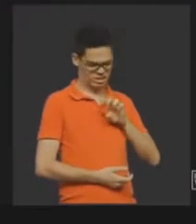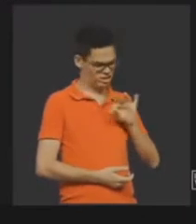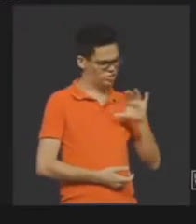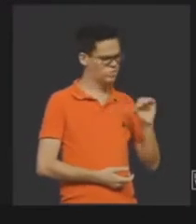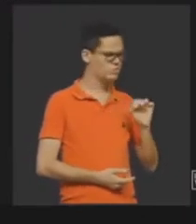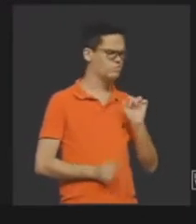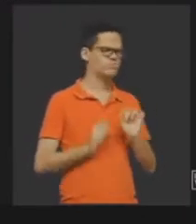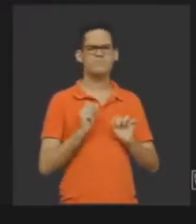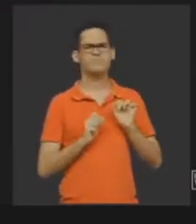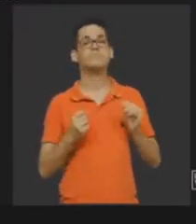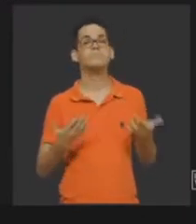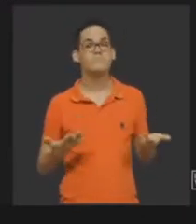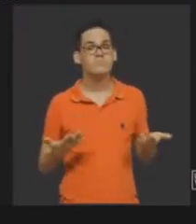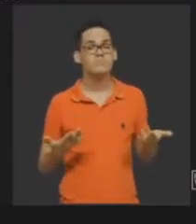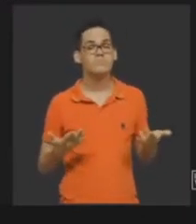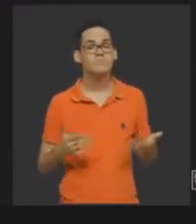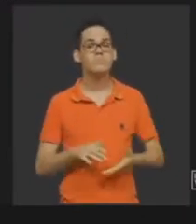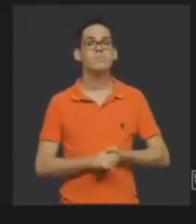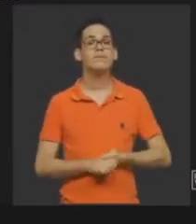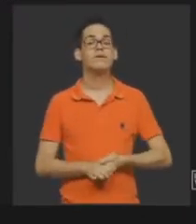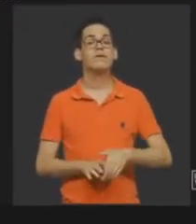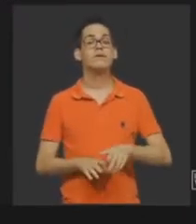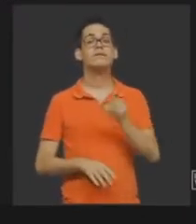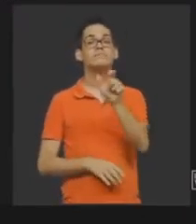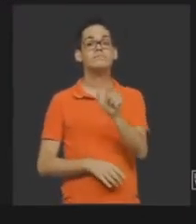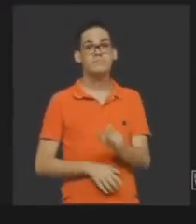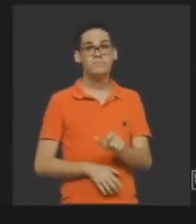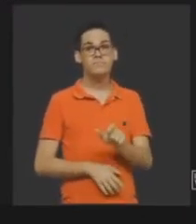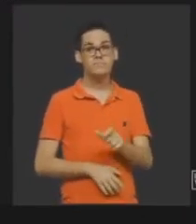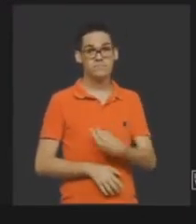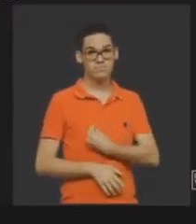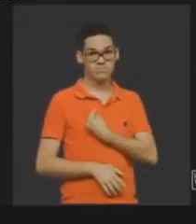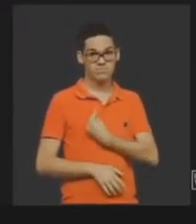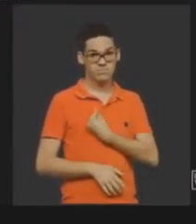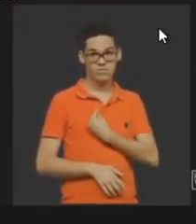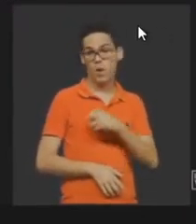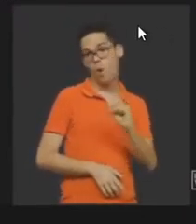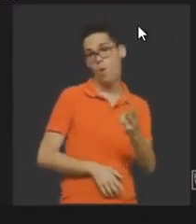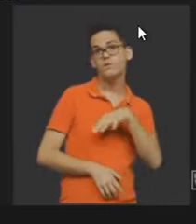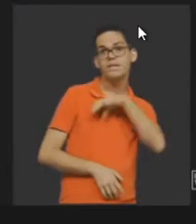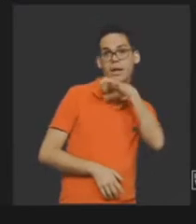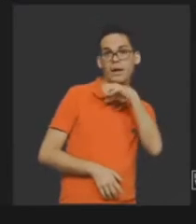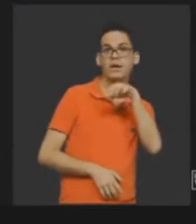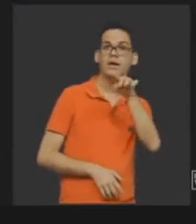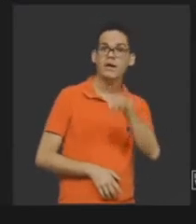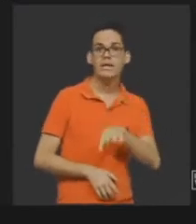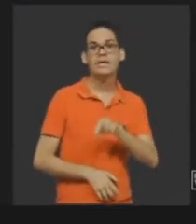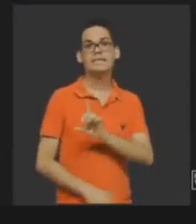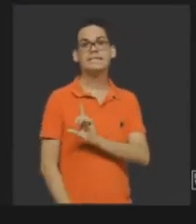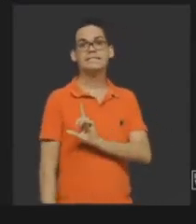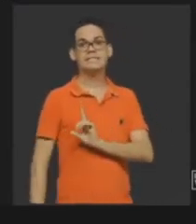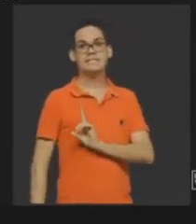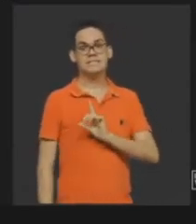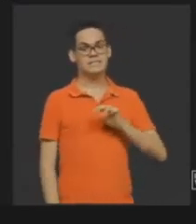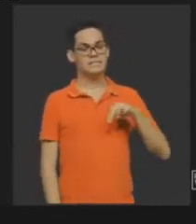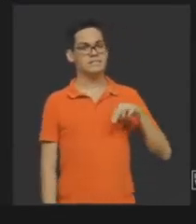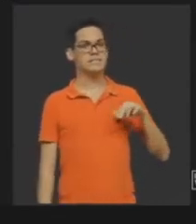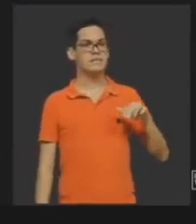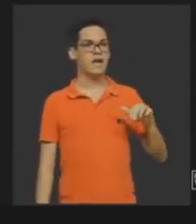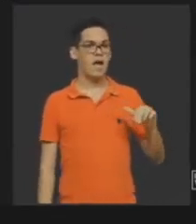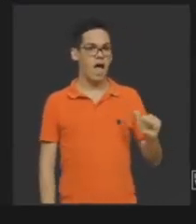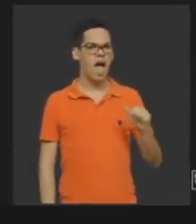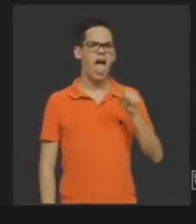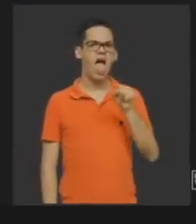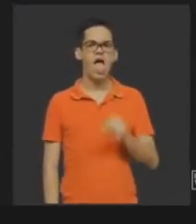material genético dos seres vivos é o DNA. Só para você saber, DNA significa ácido